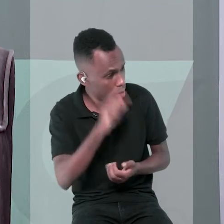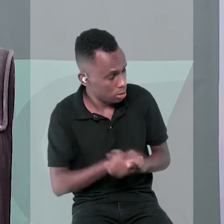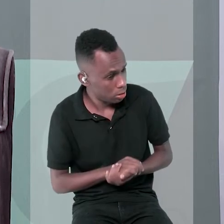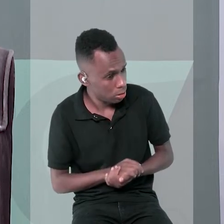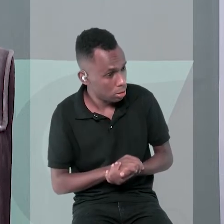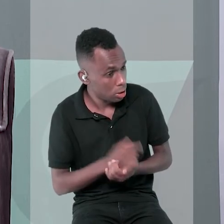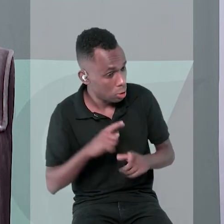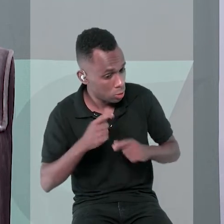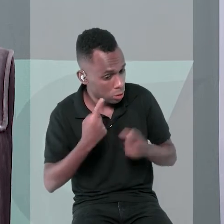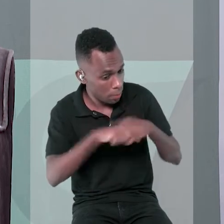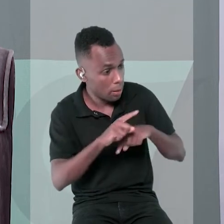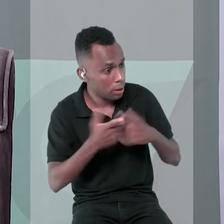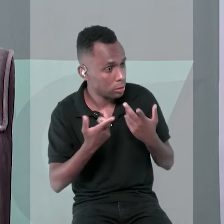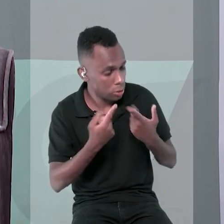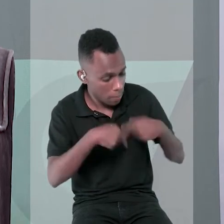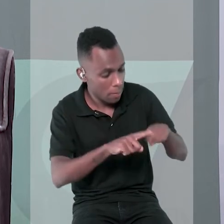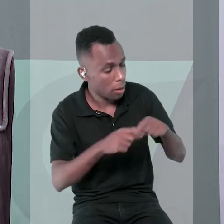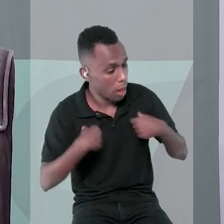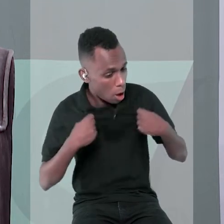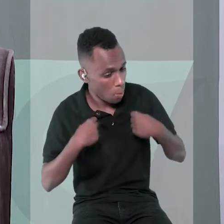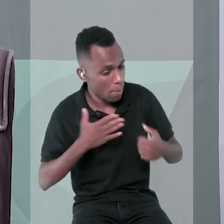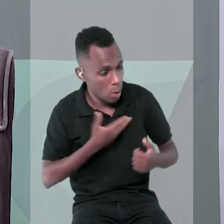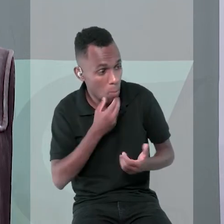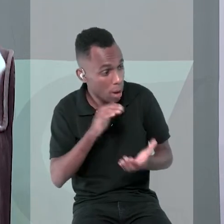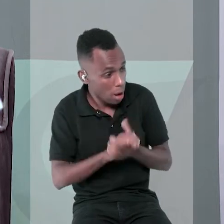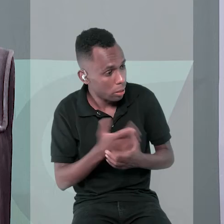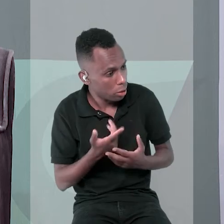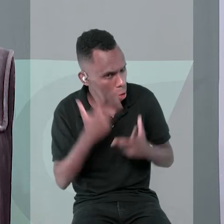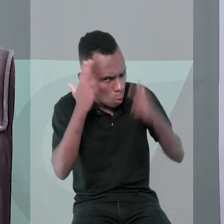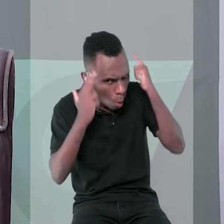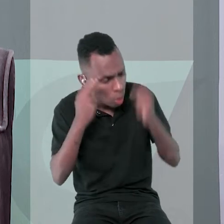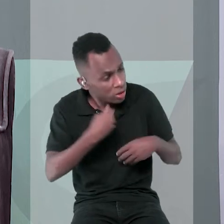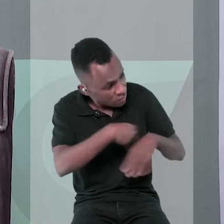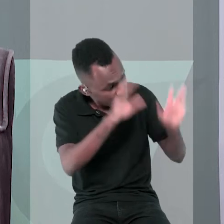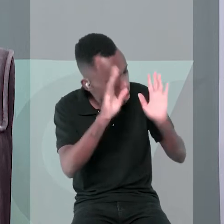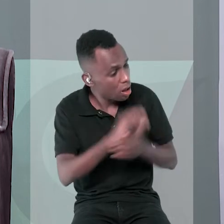eu te presto a roupa do meu marido, que era o cunhado, eu te presto, corta o cabelo e vai.